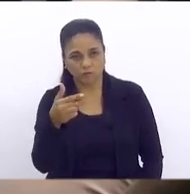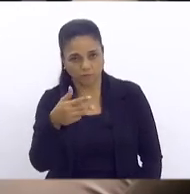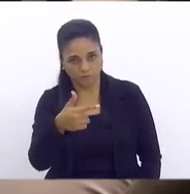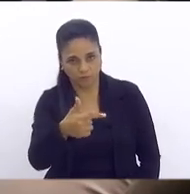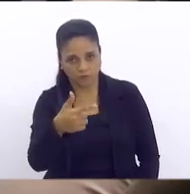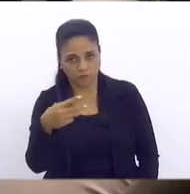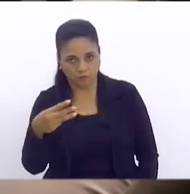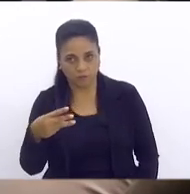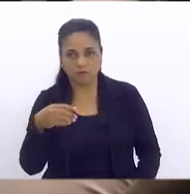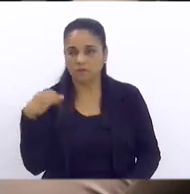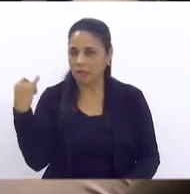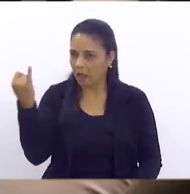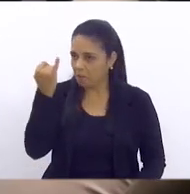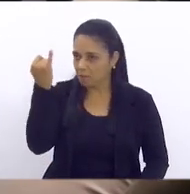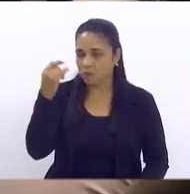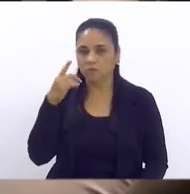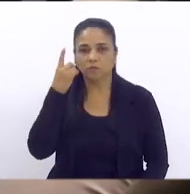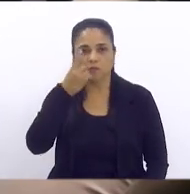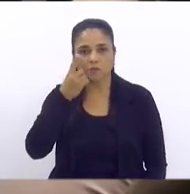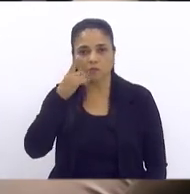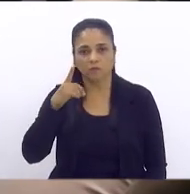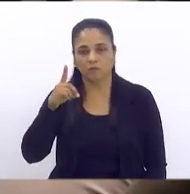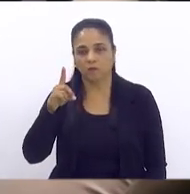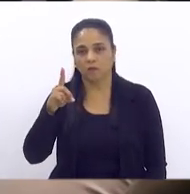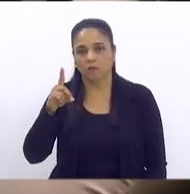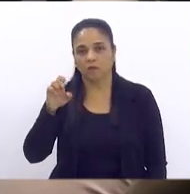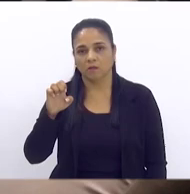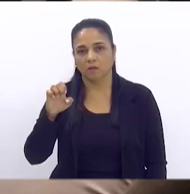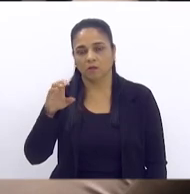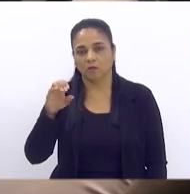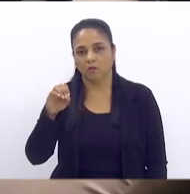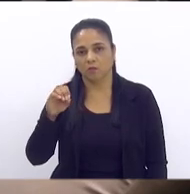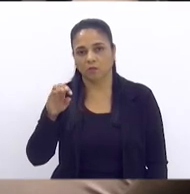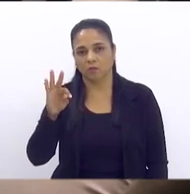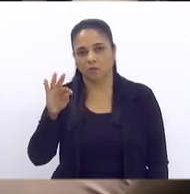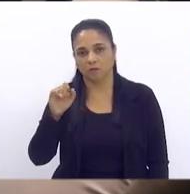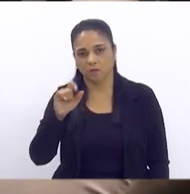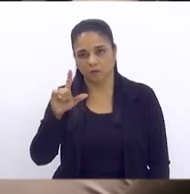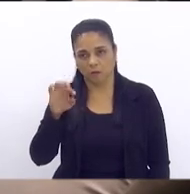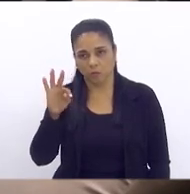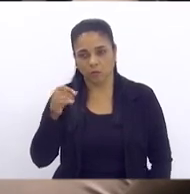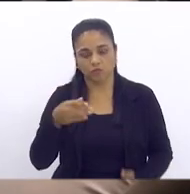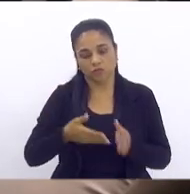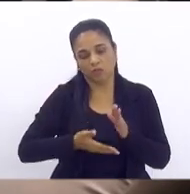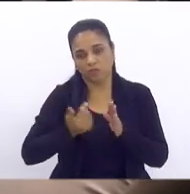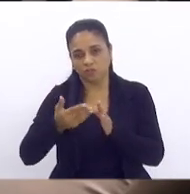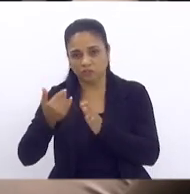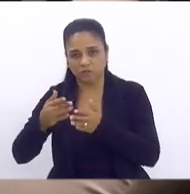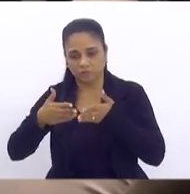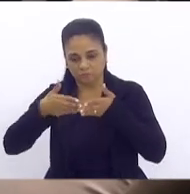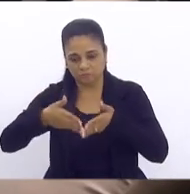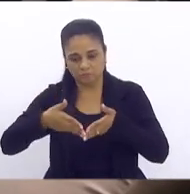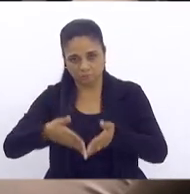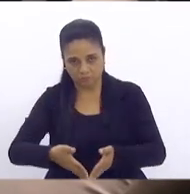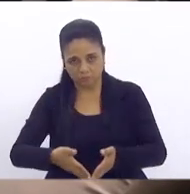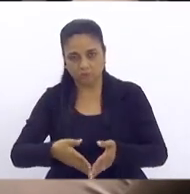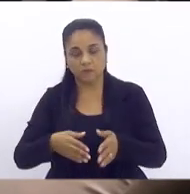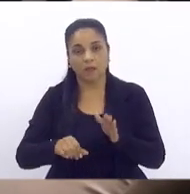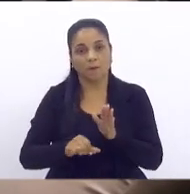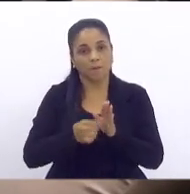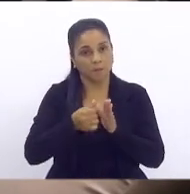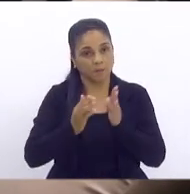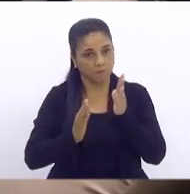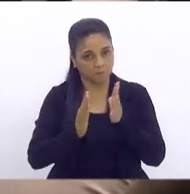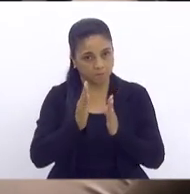como o deputado Deodato colocou, diferenciar as fases que envolvem a retirada de operação de embarcações. Uma primeira fase é